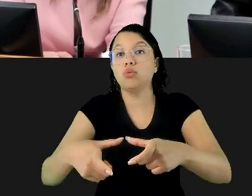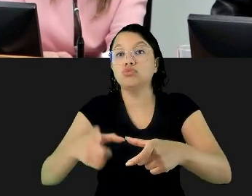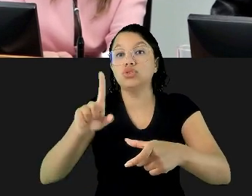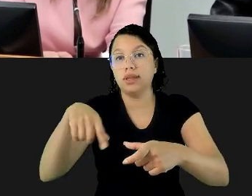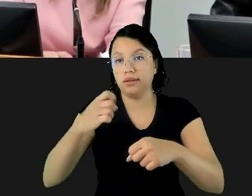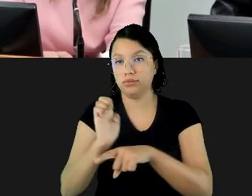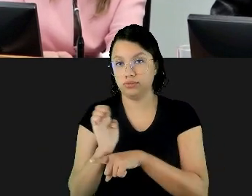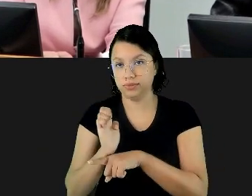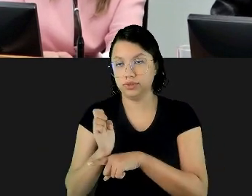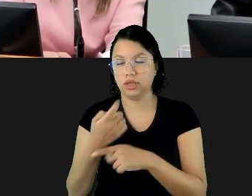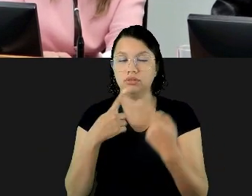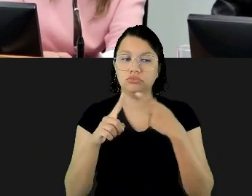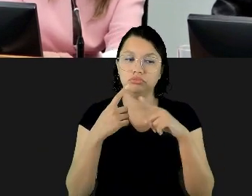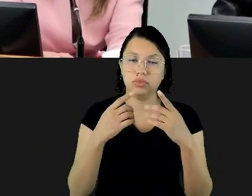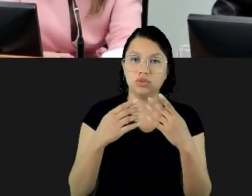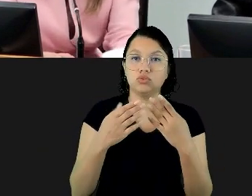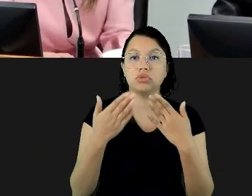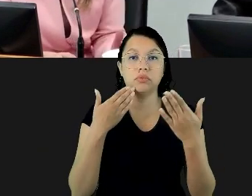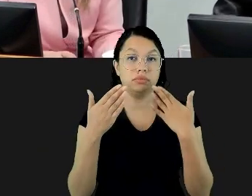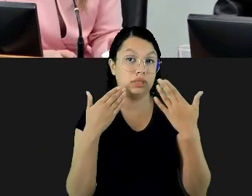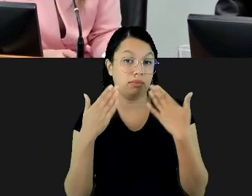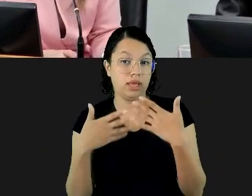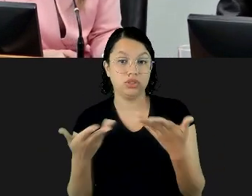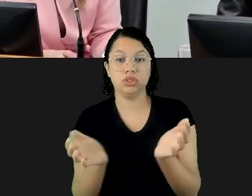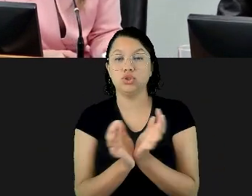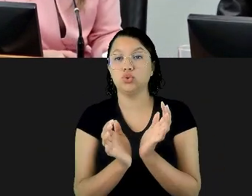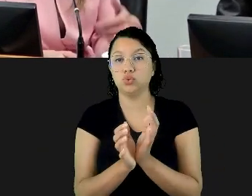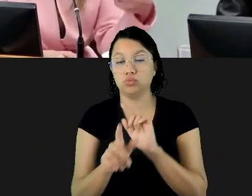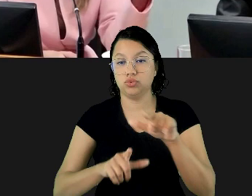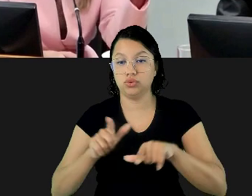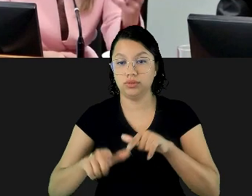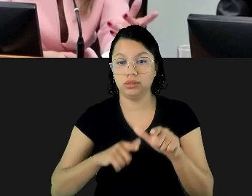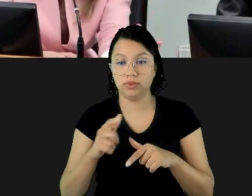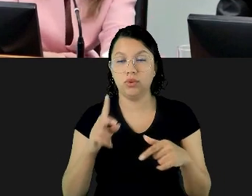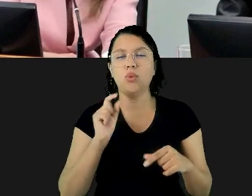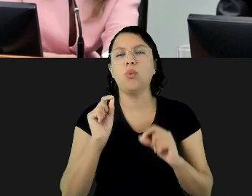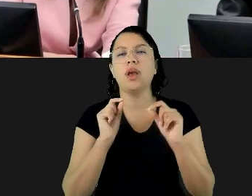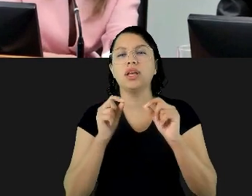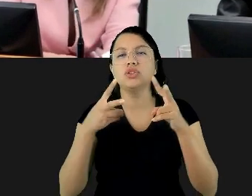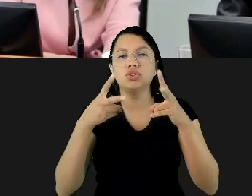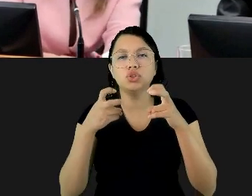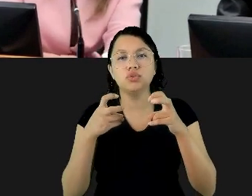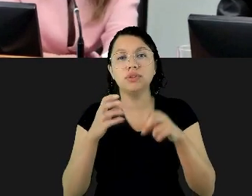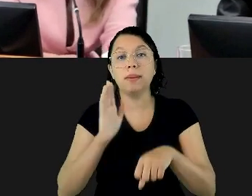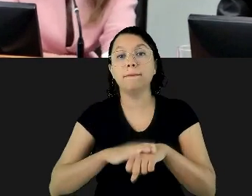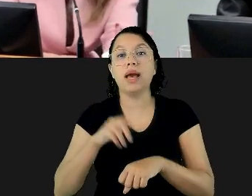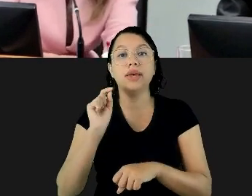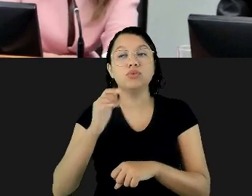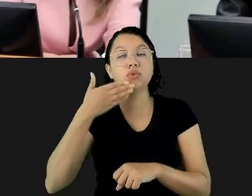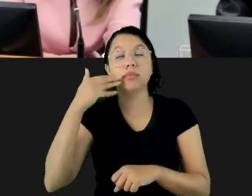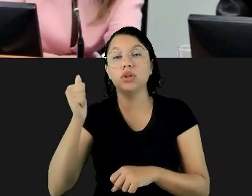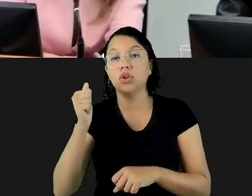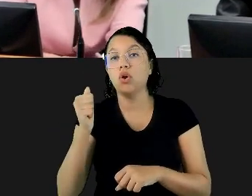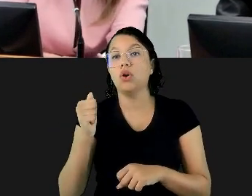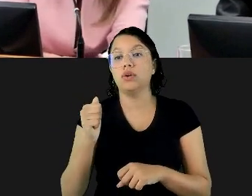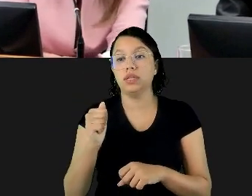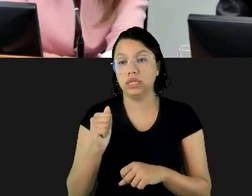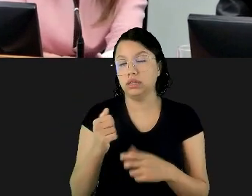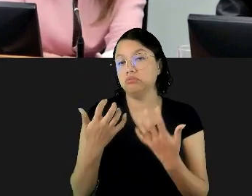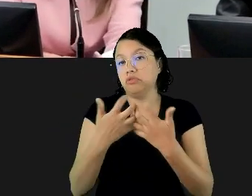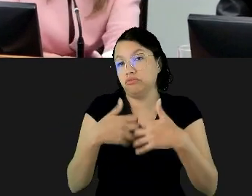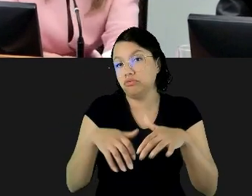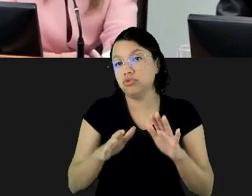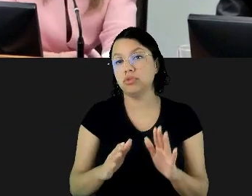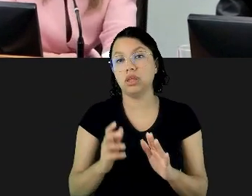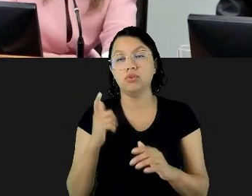âmbito desse grupo de trabalho. O que a gente identifica? Que mais que uma melhoria física e funcional, que a gente já consegue